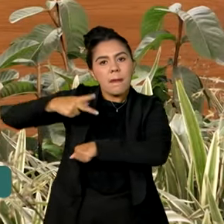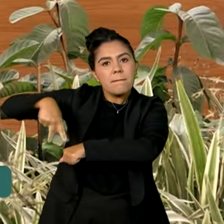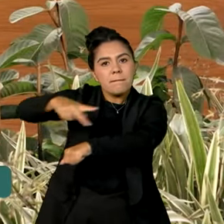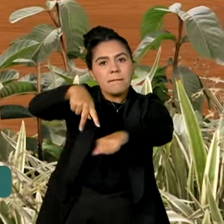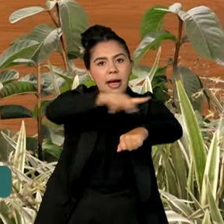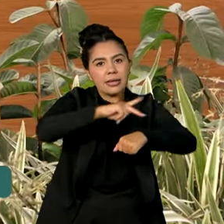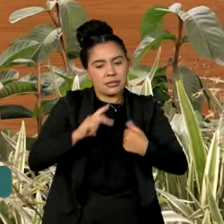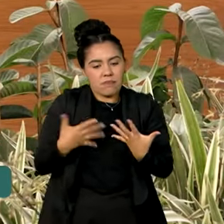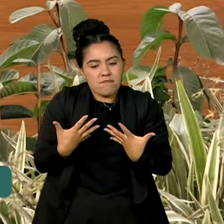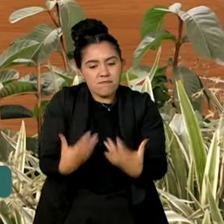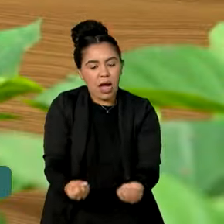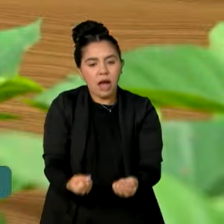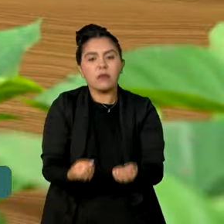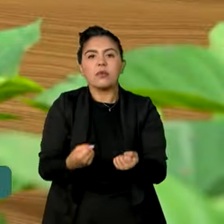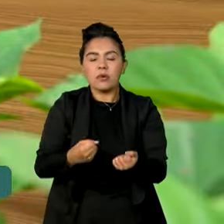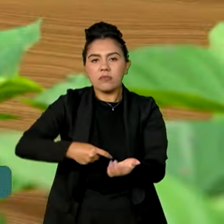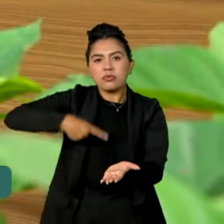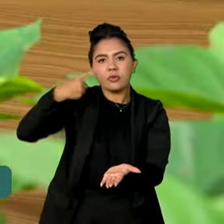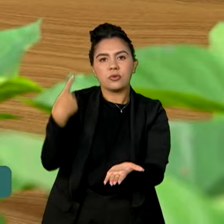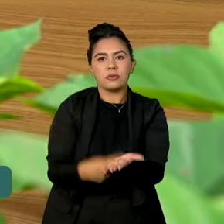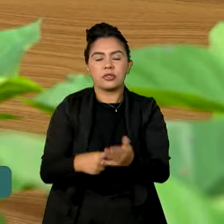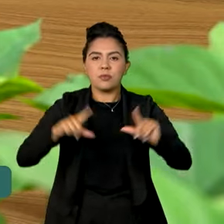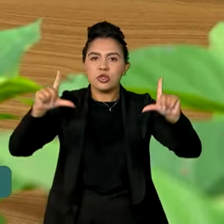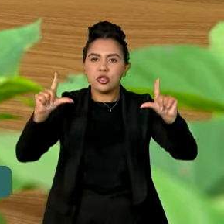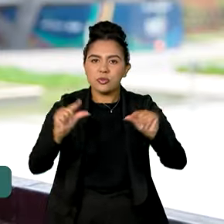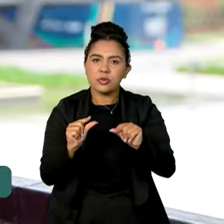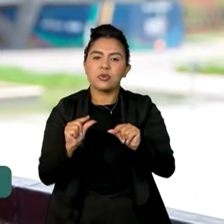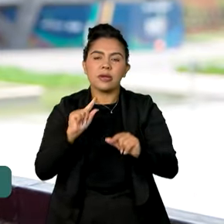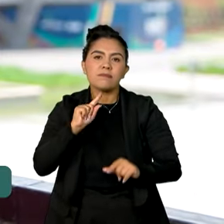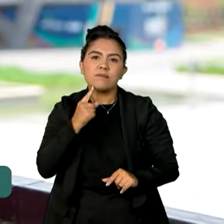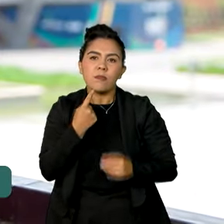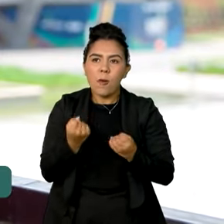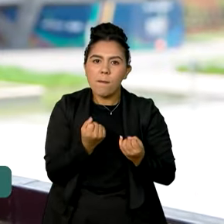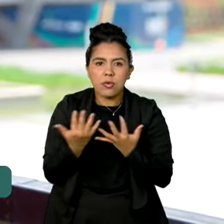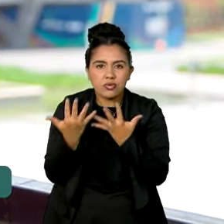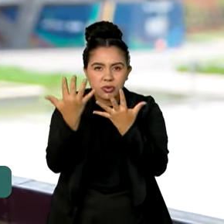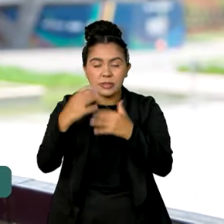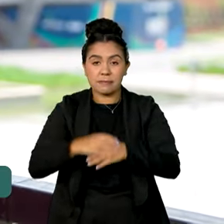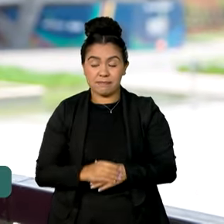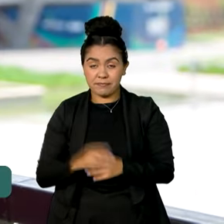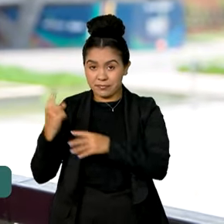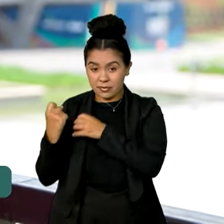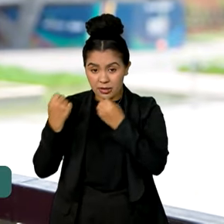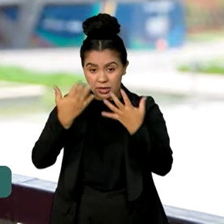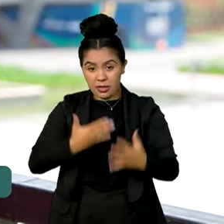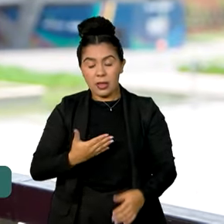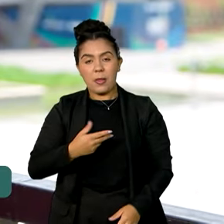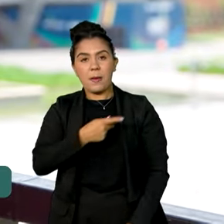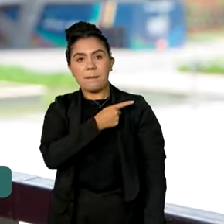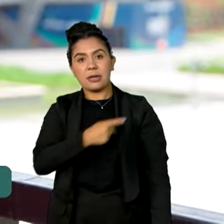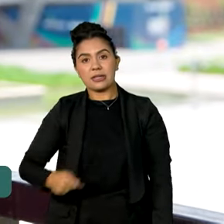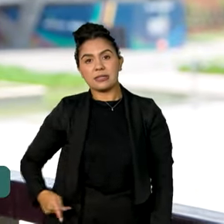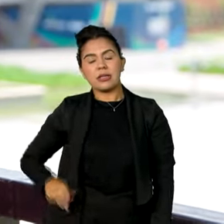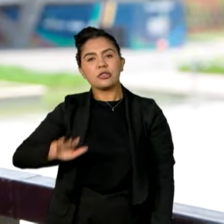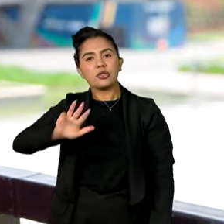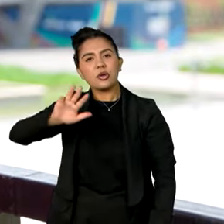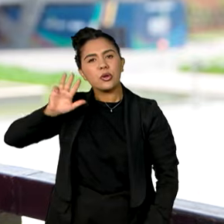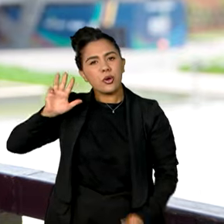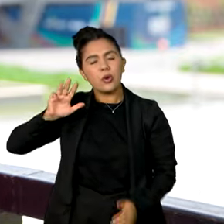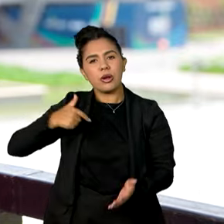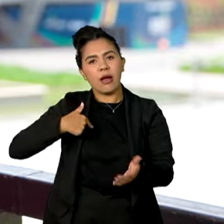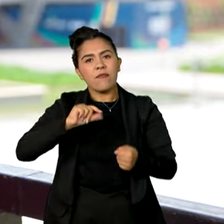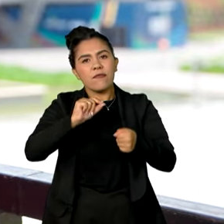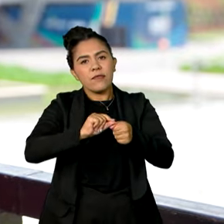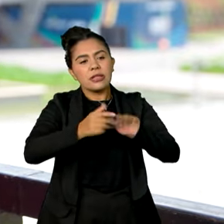para reduzir as emissões de gases do efeito estufa. O presidente Lula propôs aos líderes do G20 que